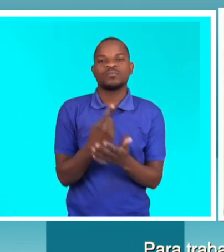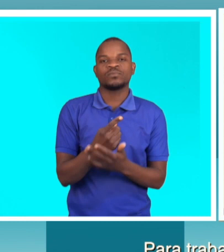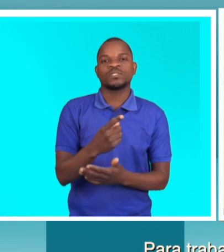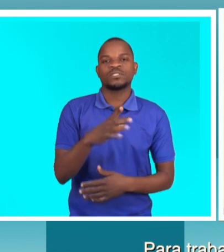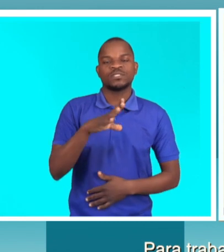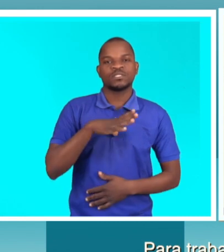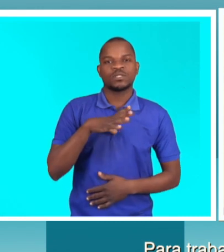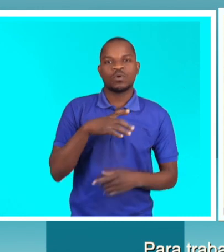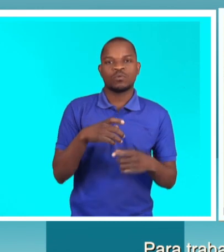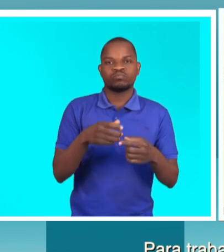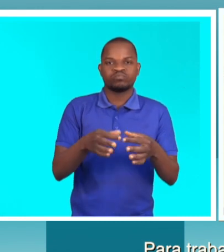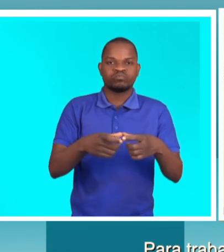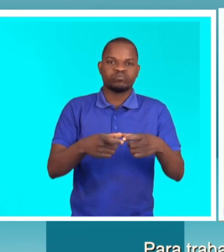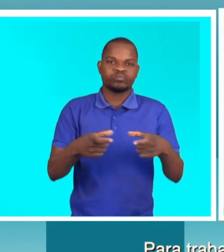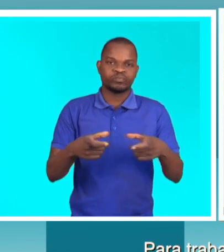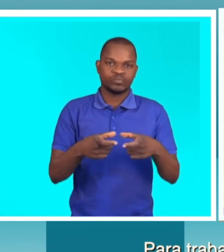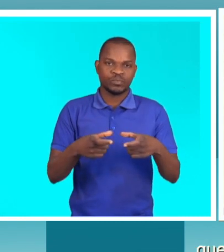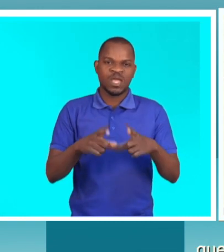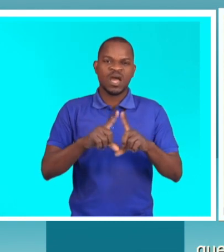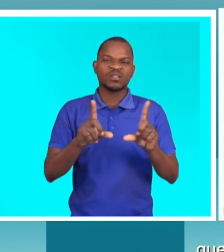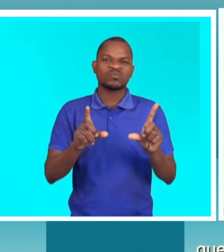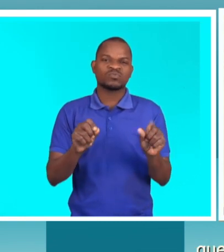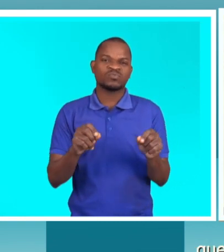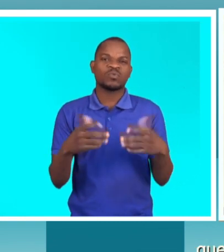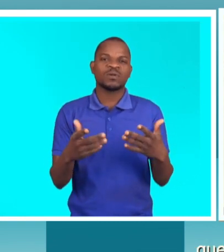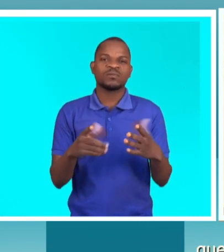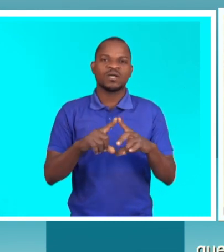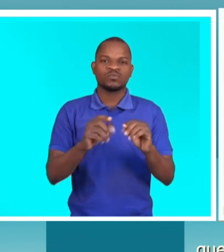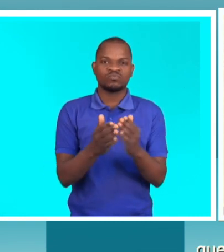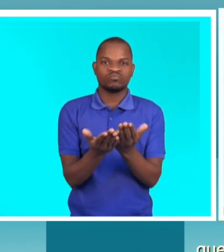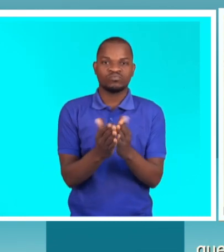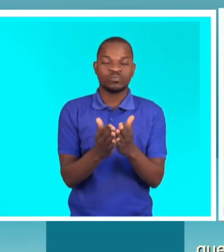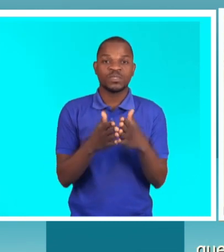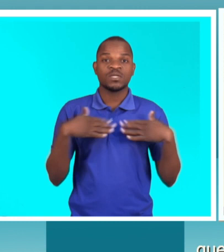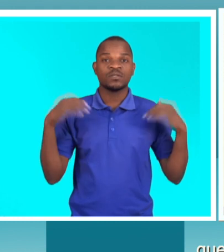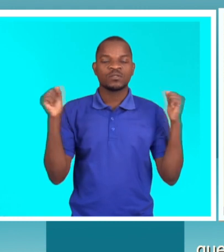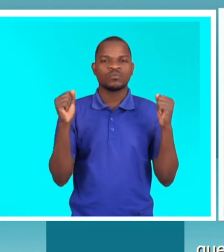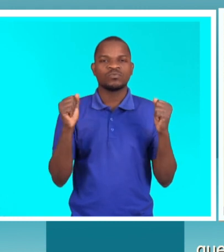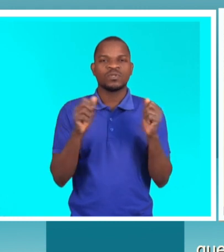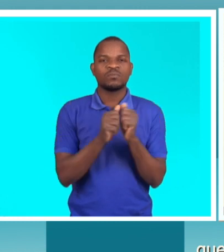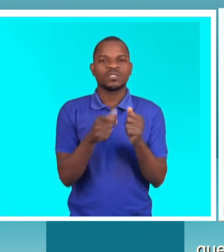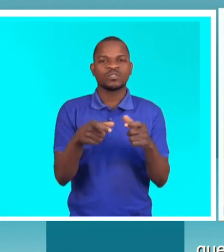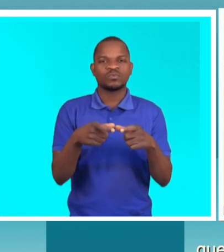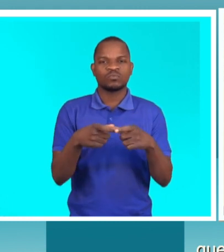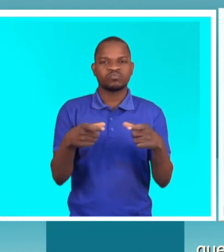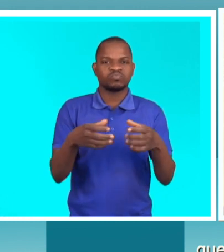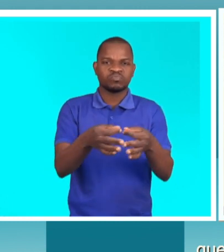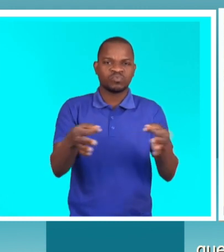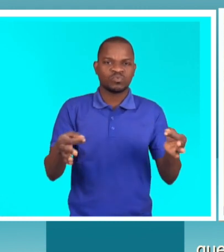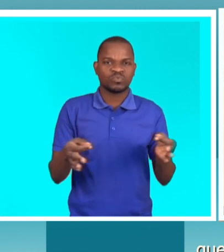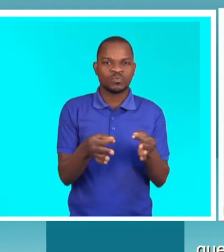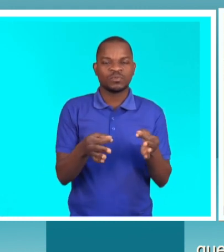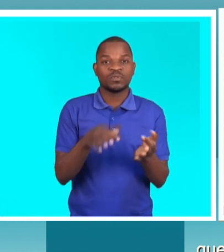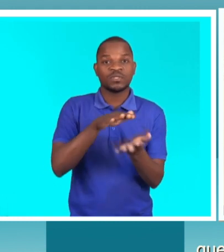de saúde que diz que o que? Que confirma a sanidade